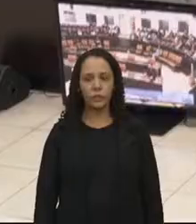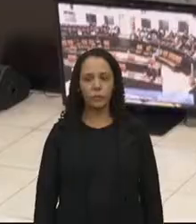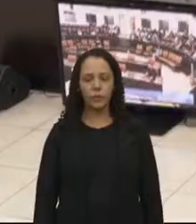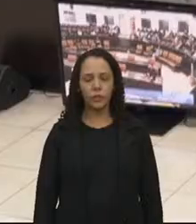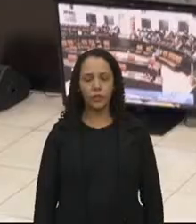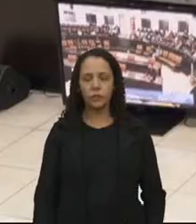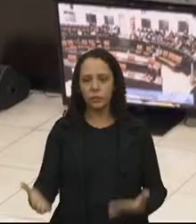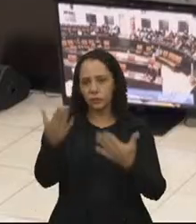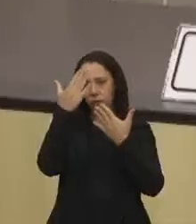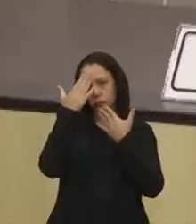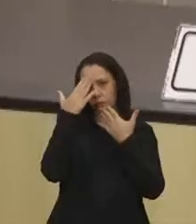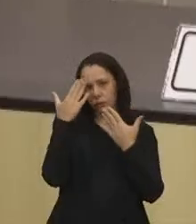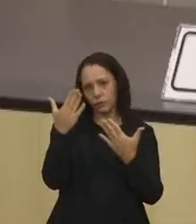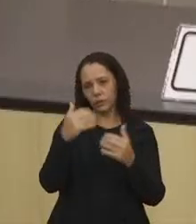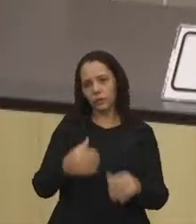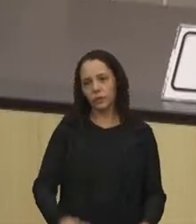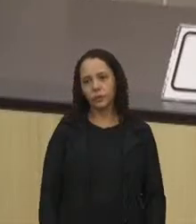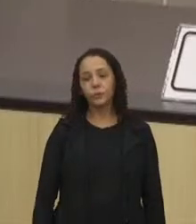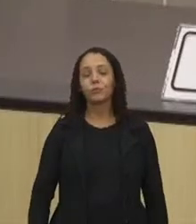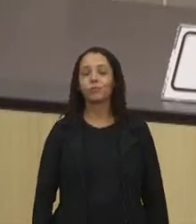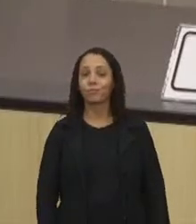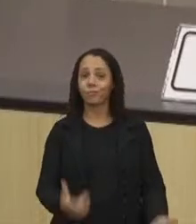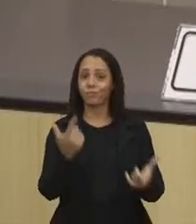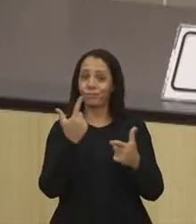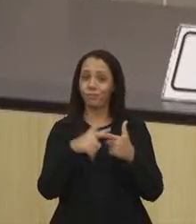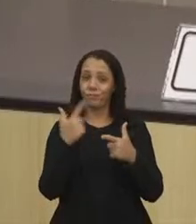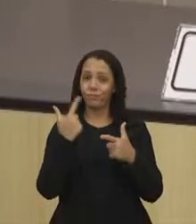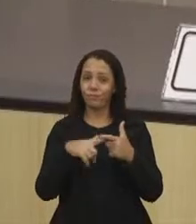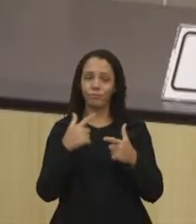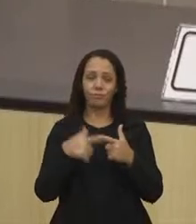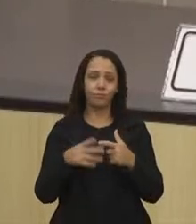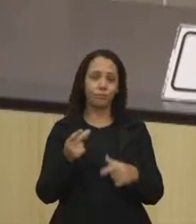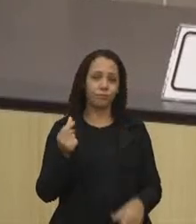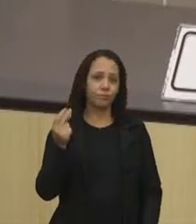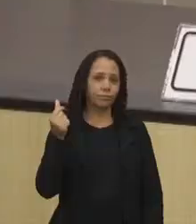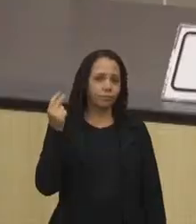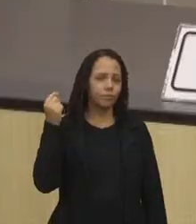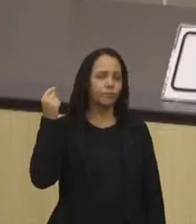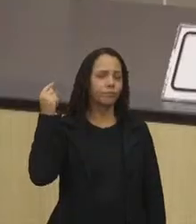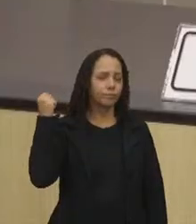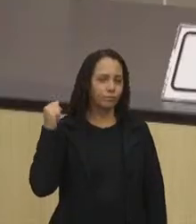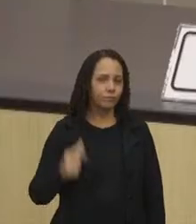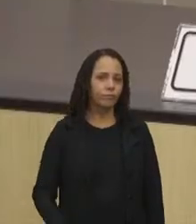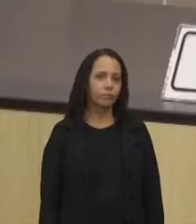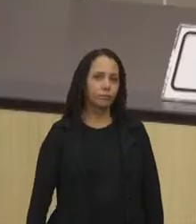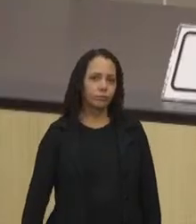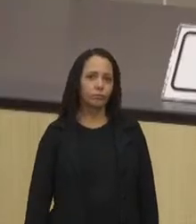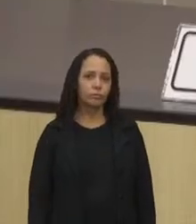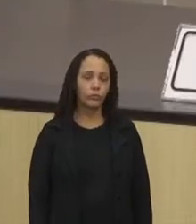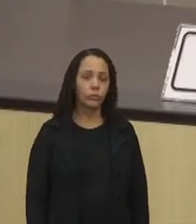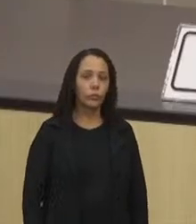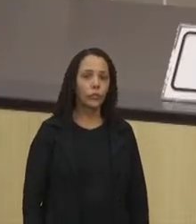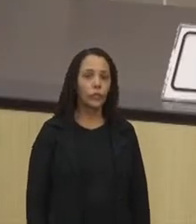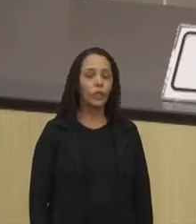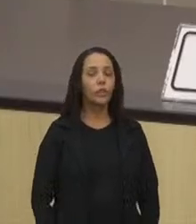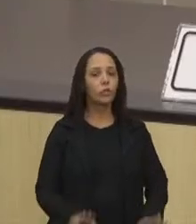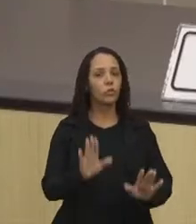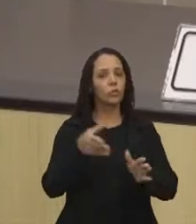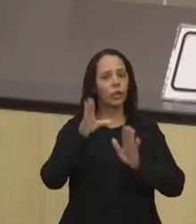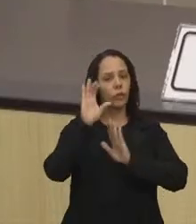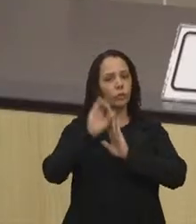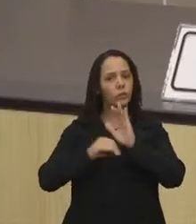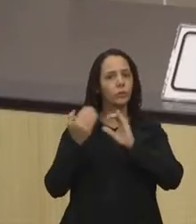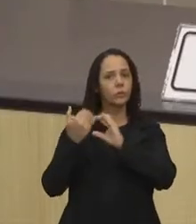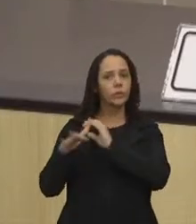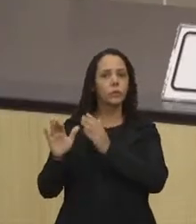Obrigada, Sara. Esse é um problema que já vem de anos, né, Wagner? E fizemos ofício também,